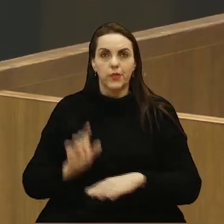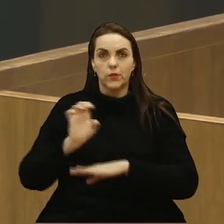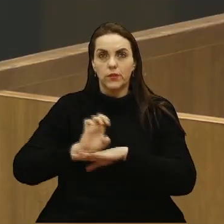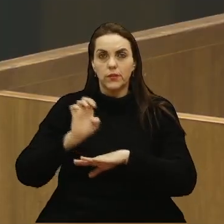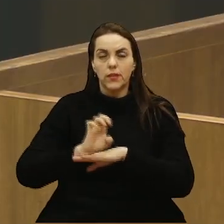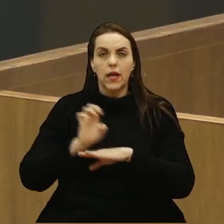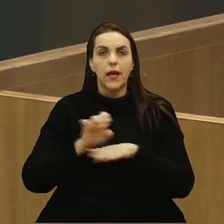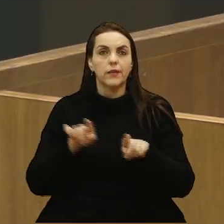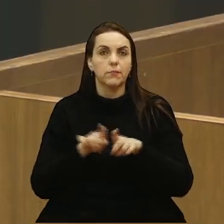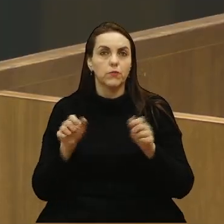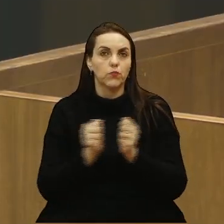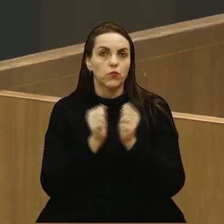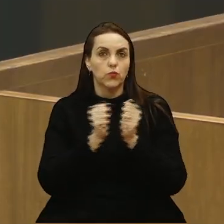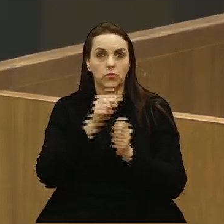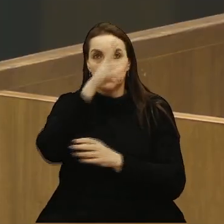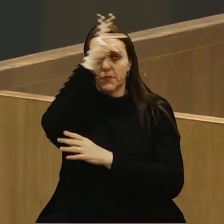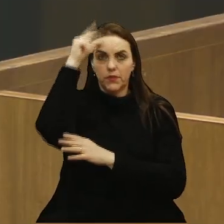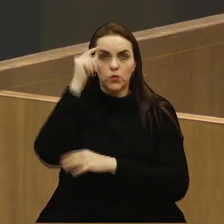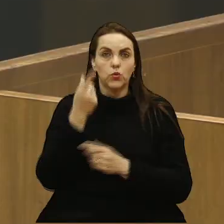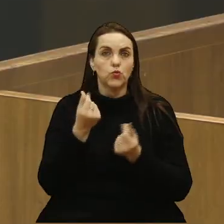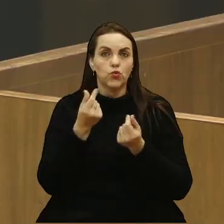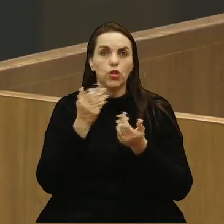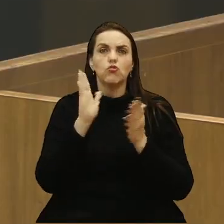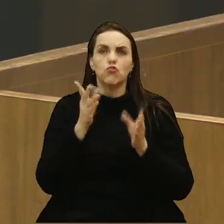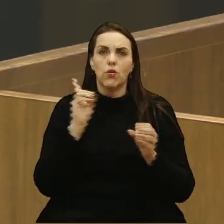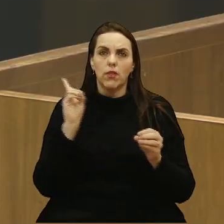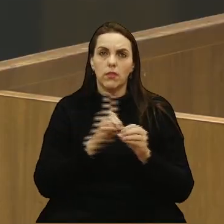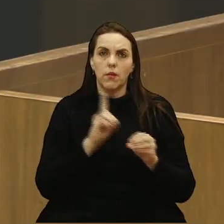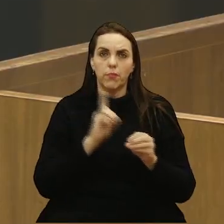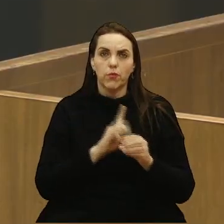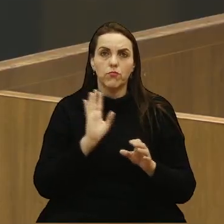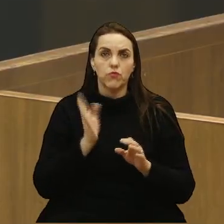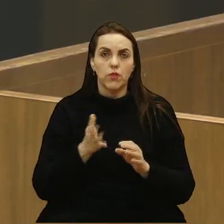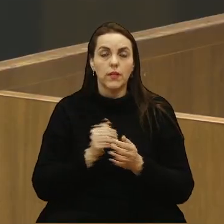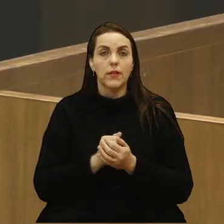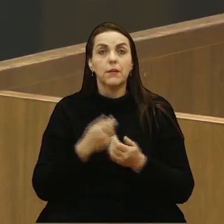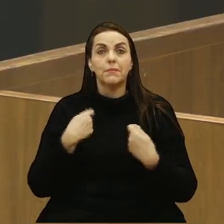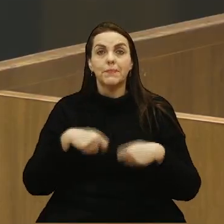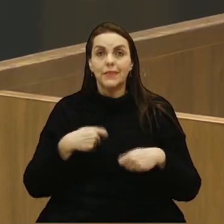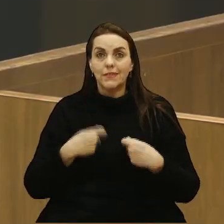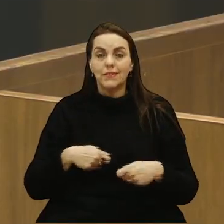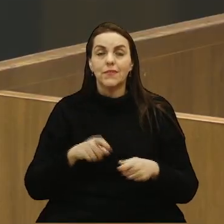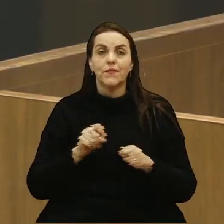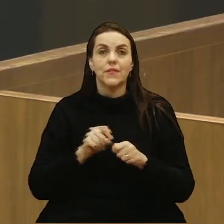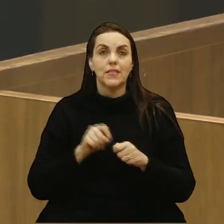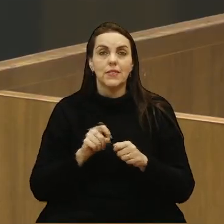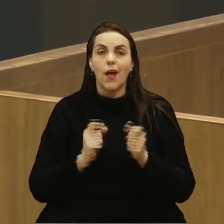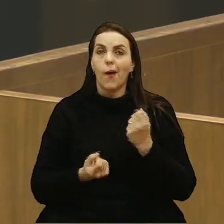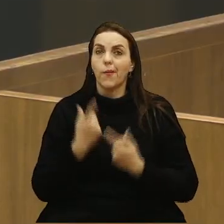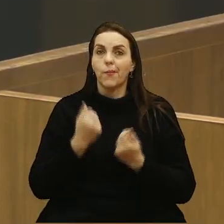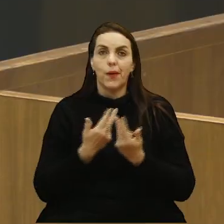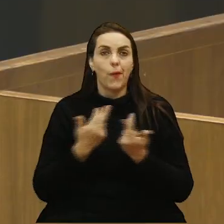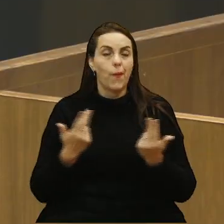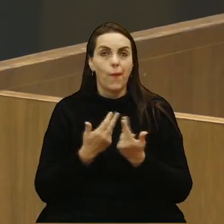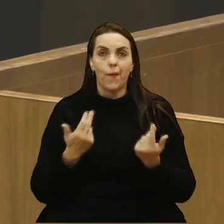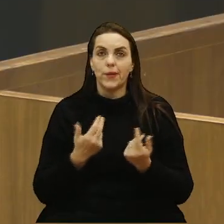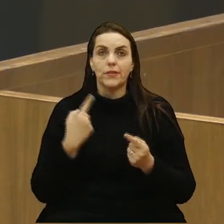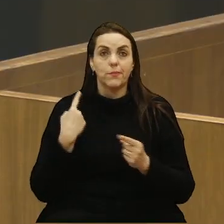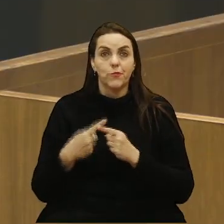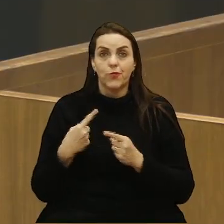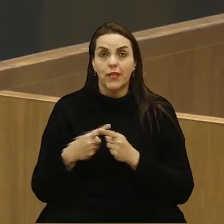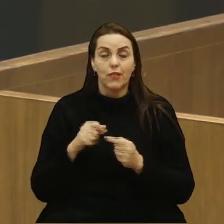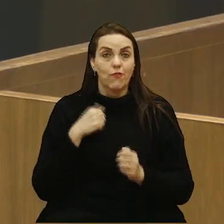junto com a prefeitura. O dinheiro já está depositado e é necessário fazer alguma coisa sob pena de